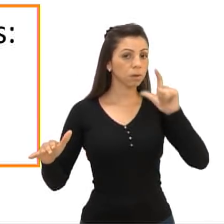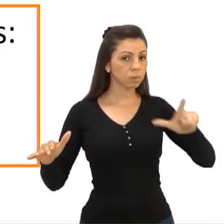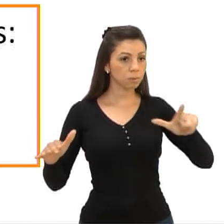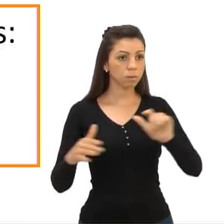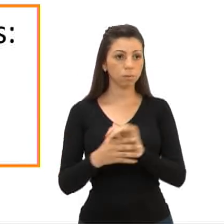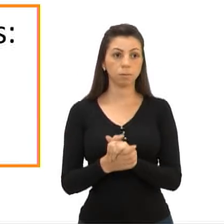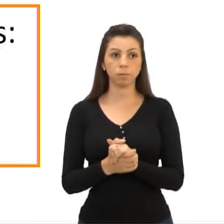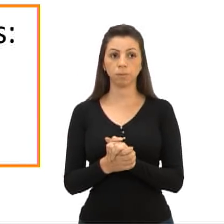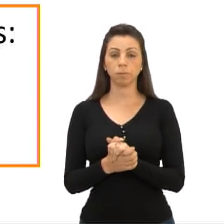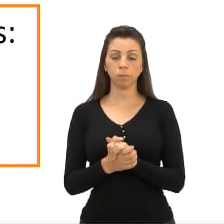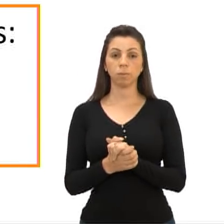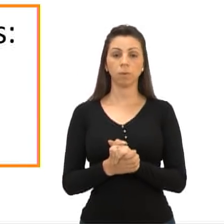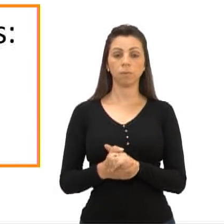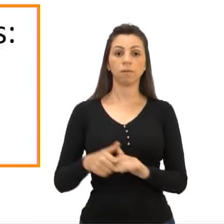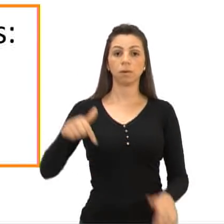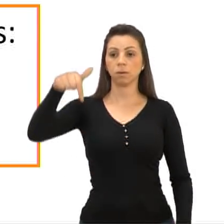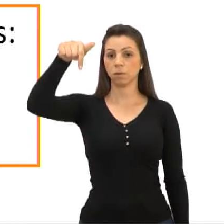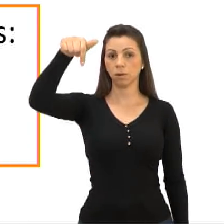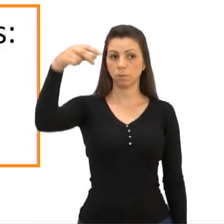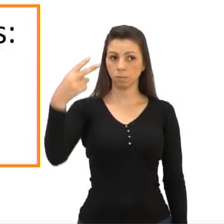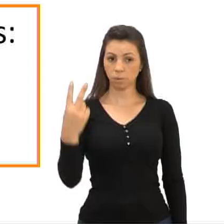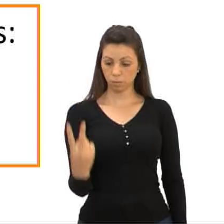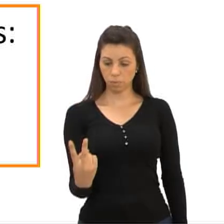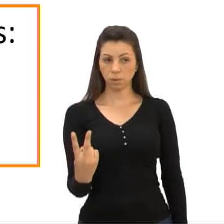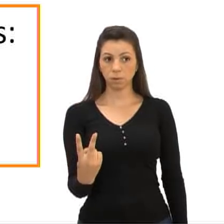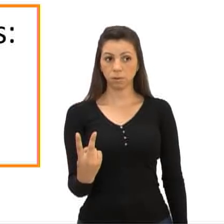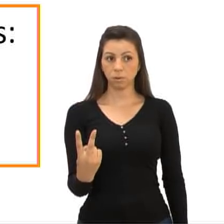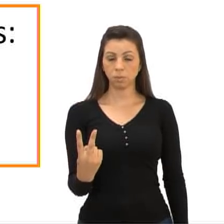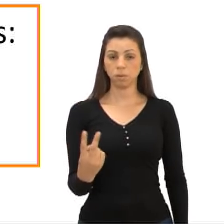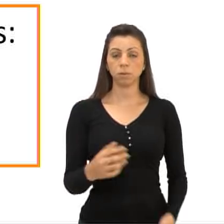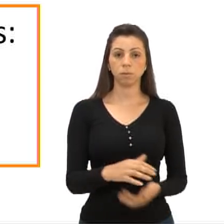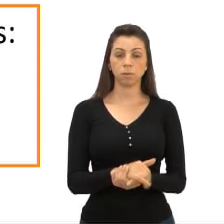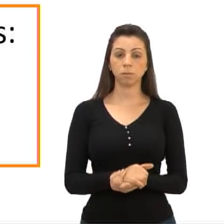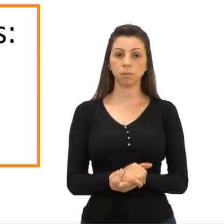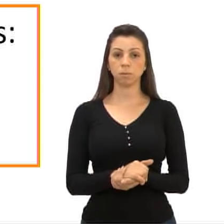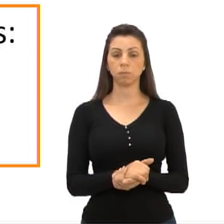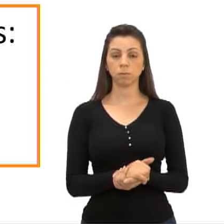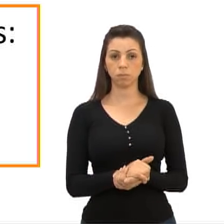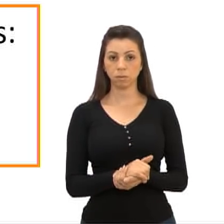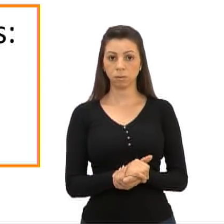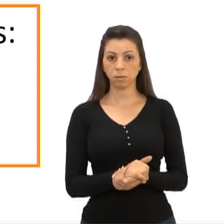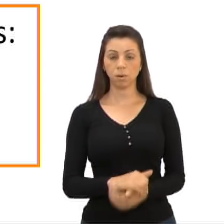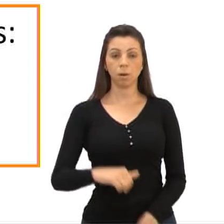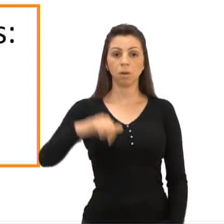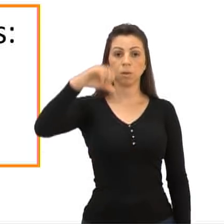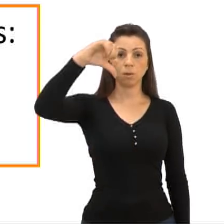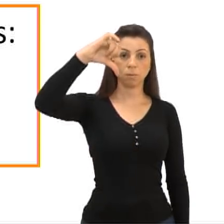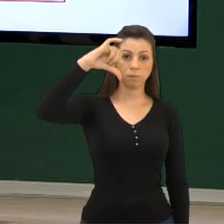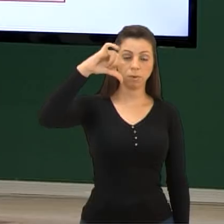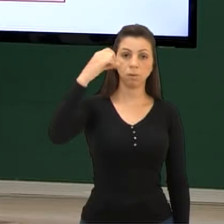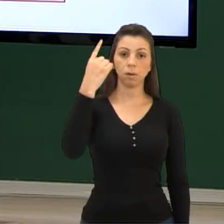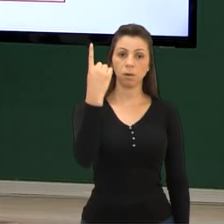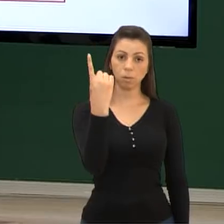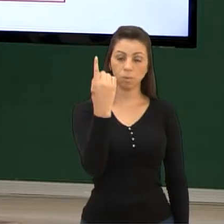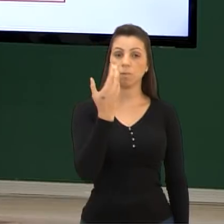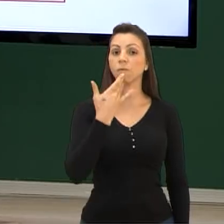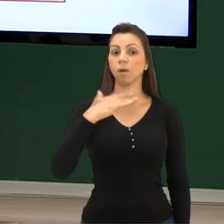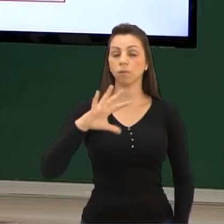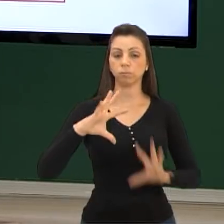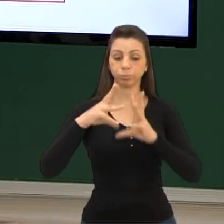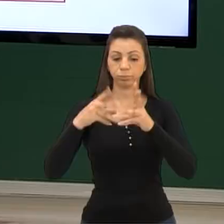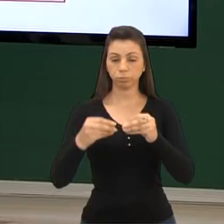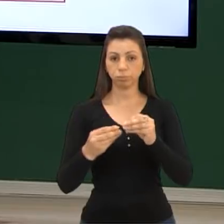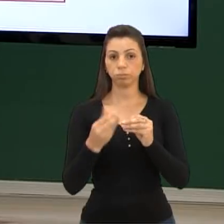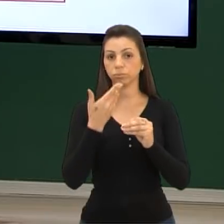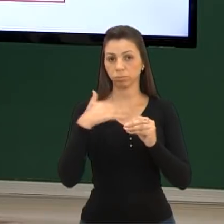7 está para 2, e 91, que é o número de crianças que ele tem. Qual seria o